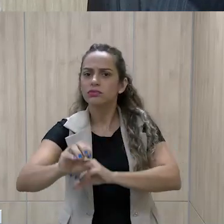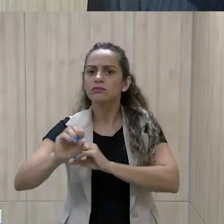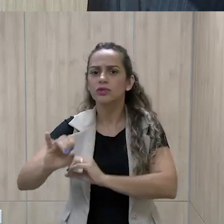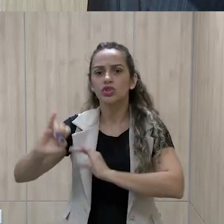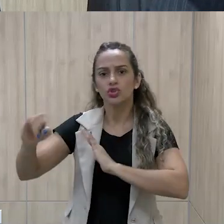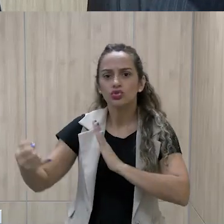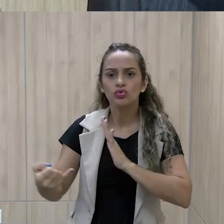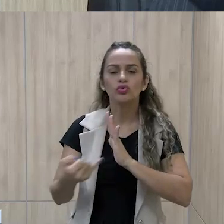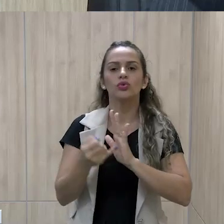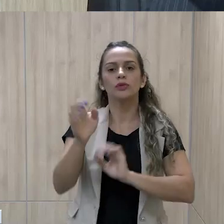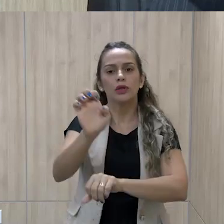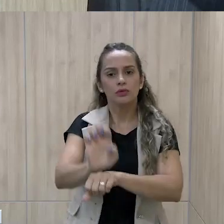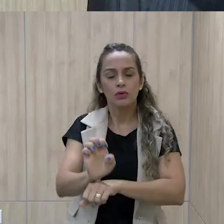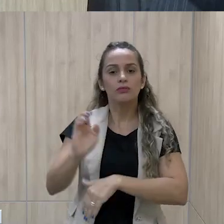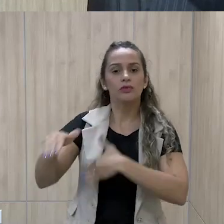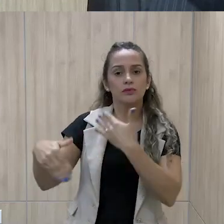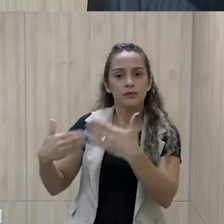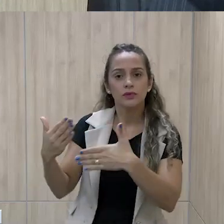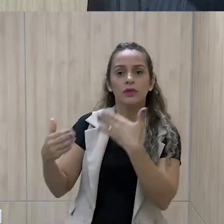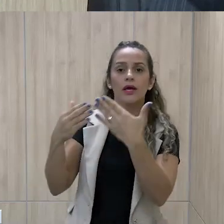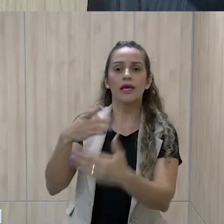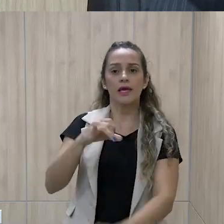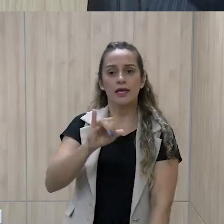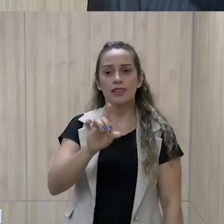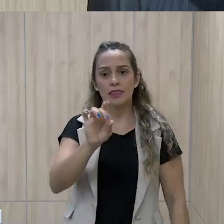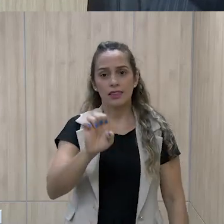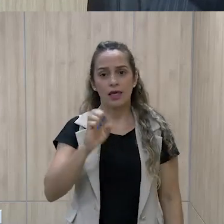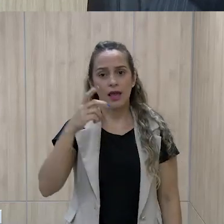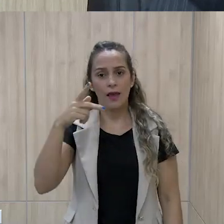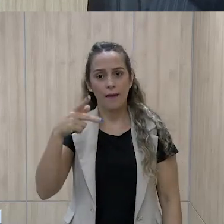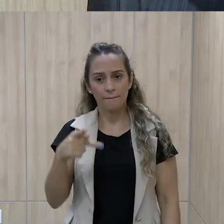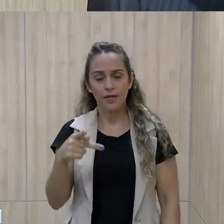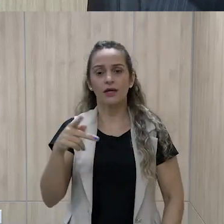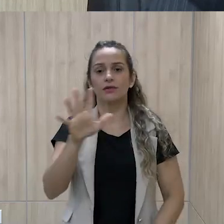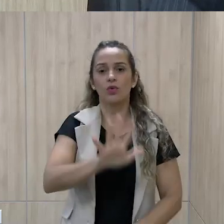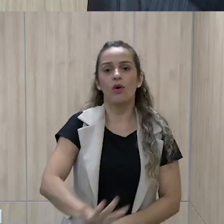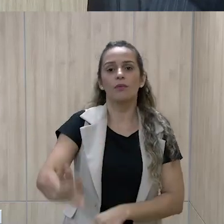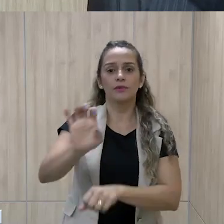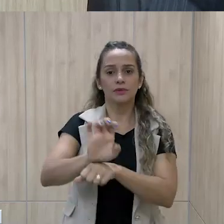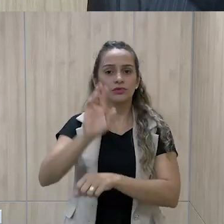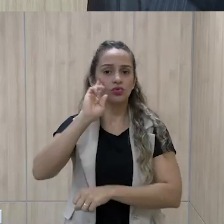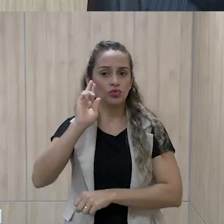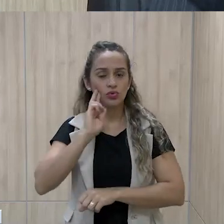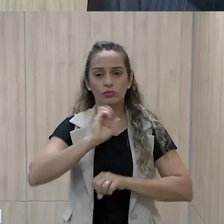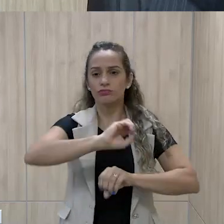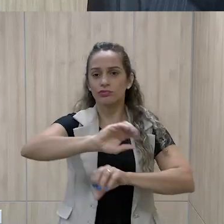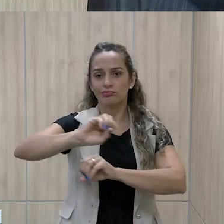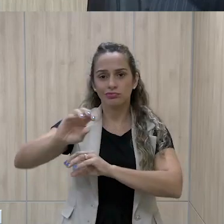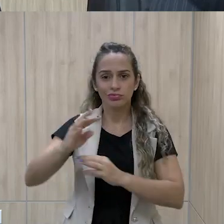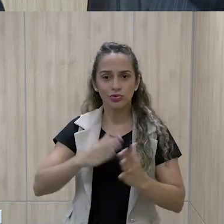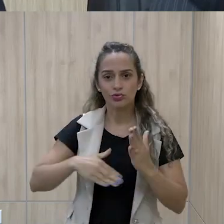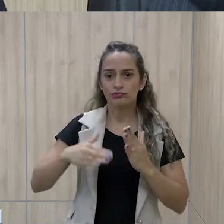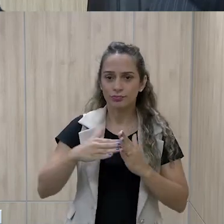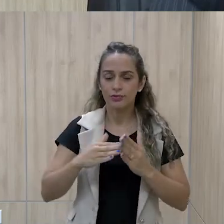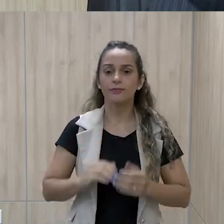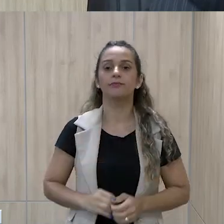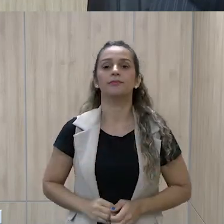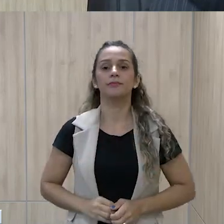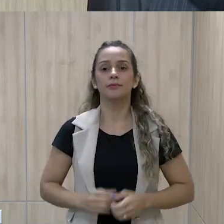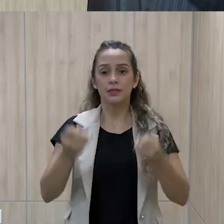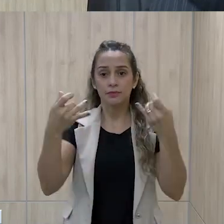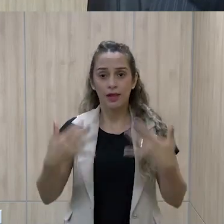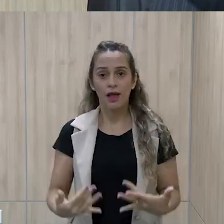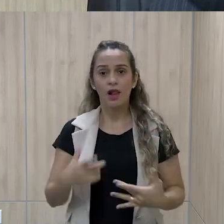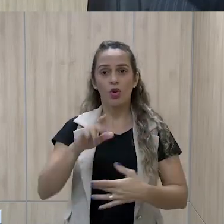serem oferecidos pelo Instituto Estadual de Desenvolvimento da Educação Profissional idepi no âmbito do Estado de Rondônia para